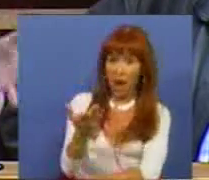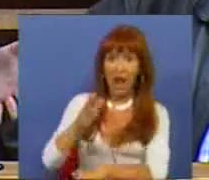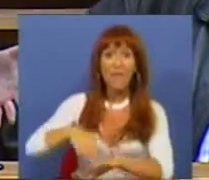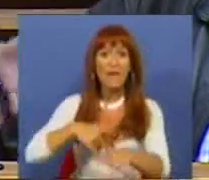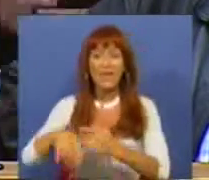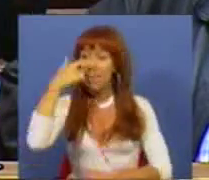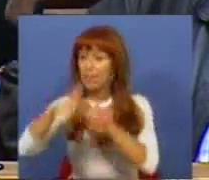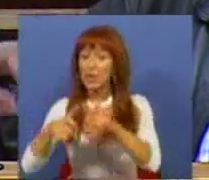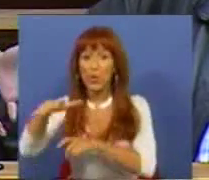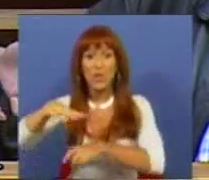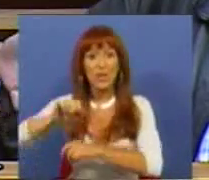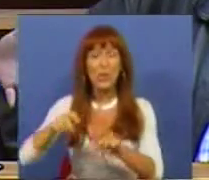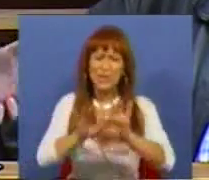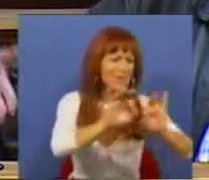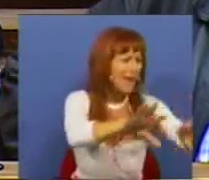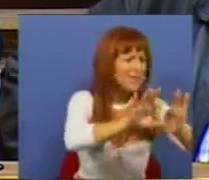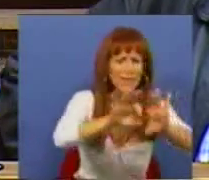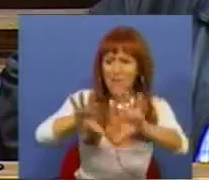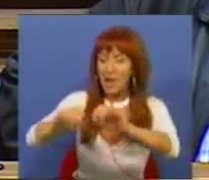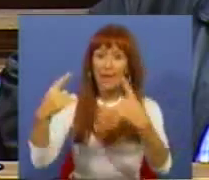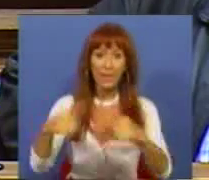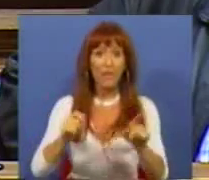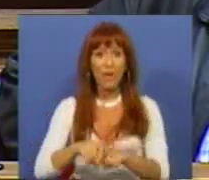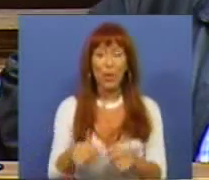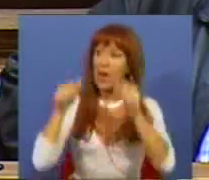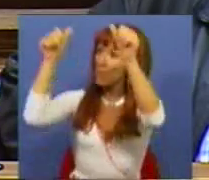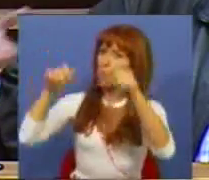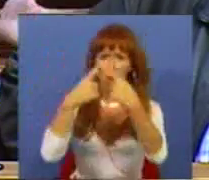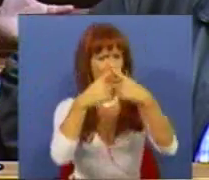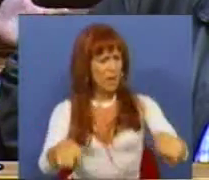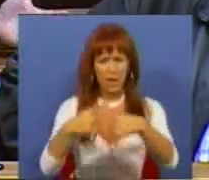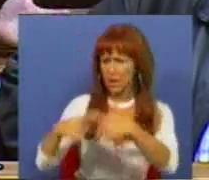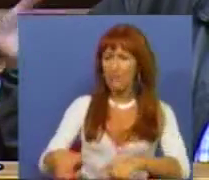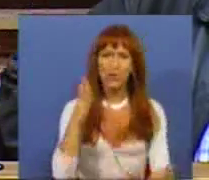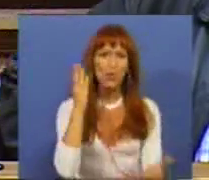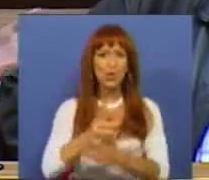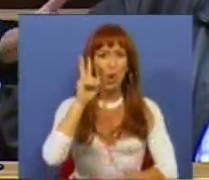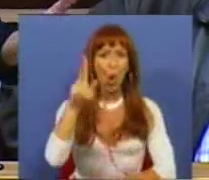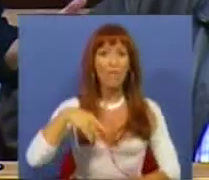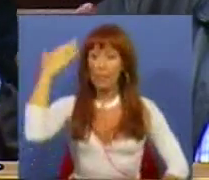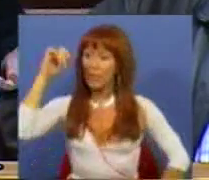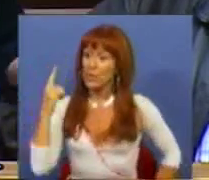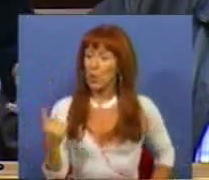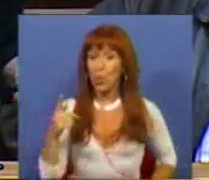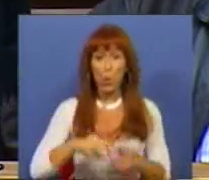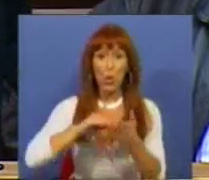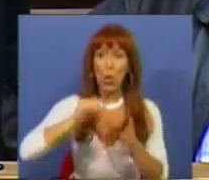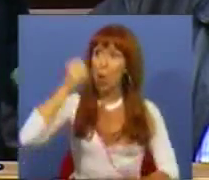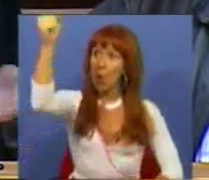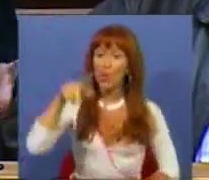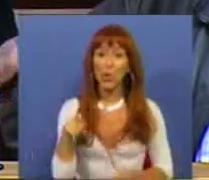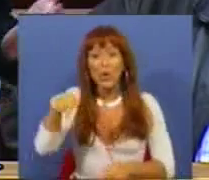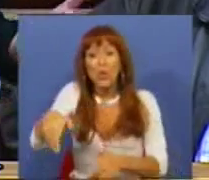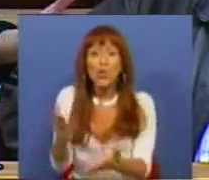com que pessoas em situações idênticas tivessem classificações diferenciadas. Basta ver, um professor contratado numa